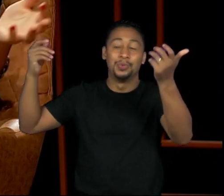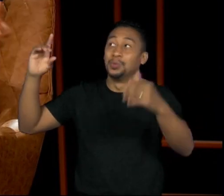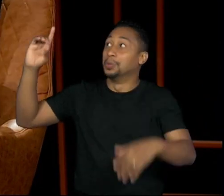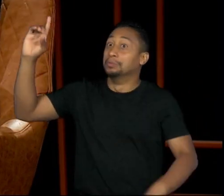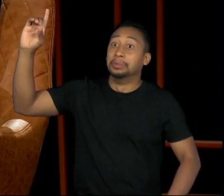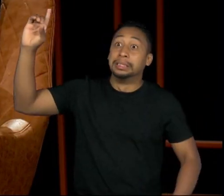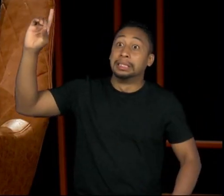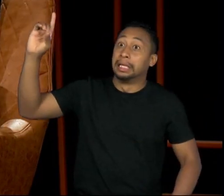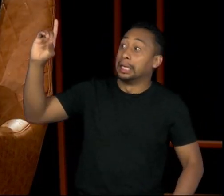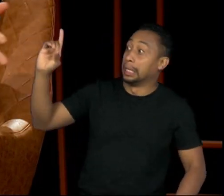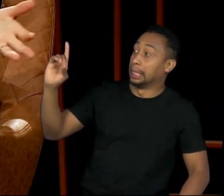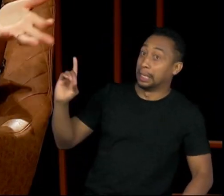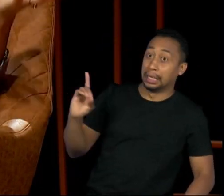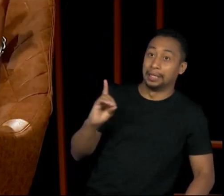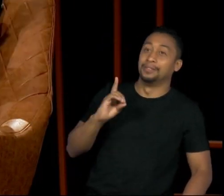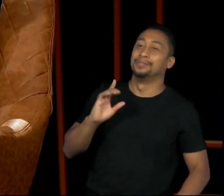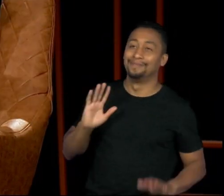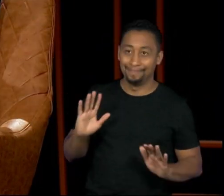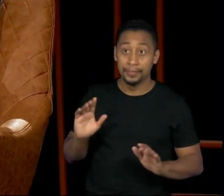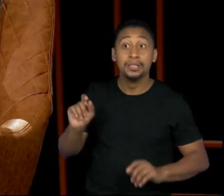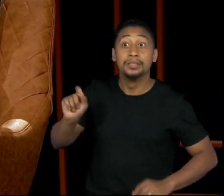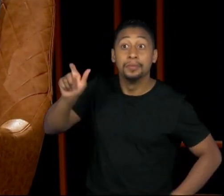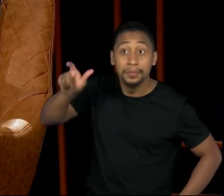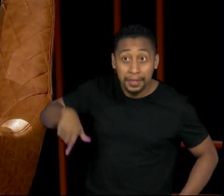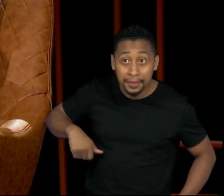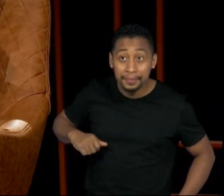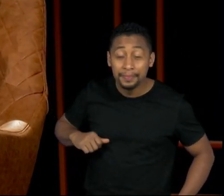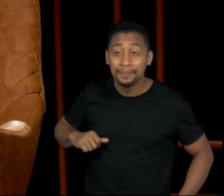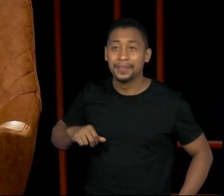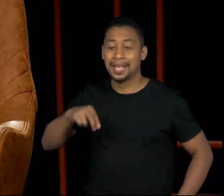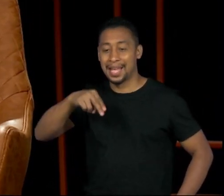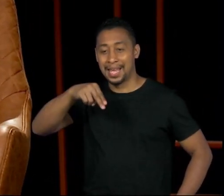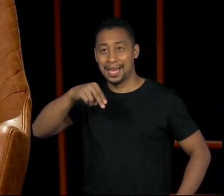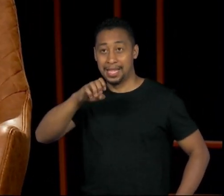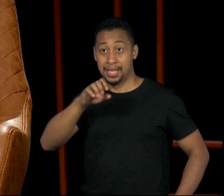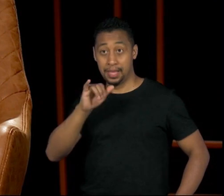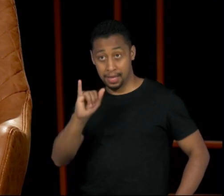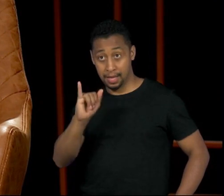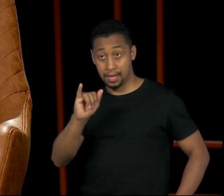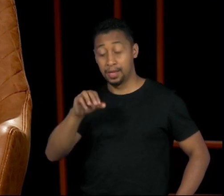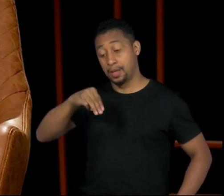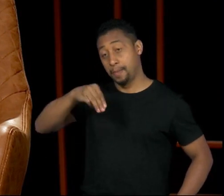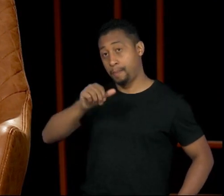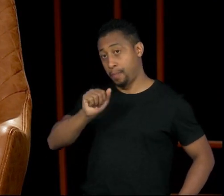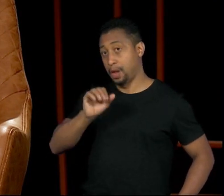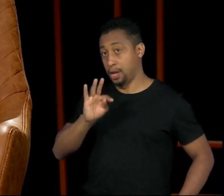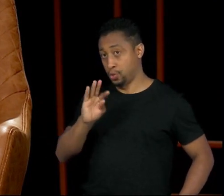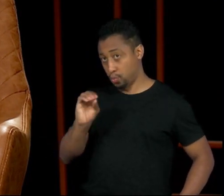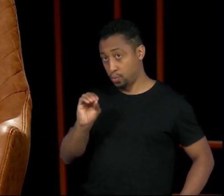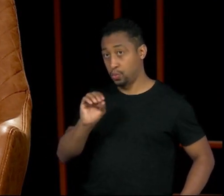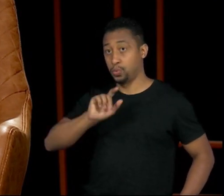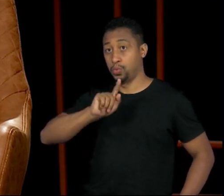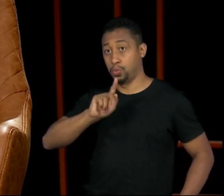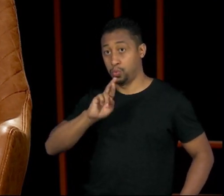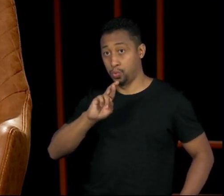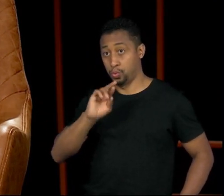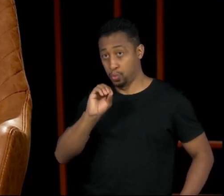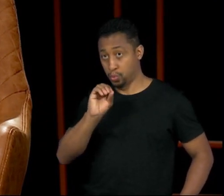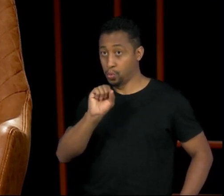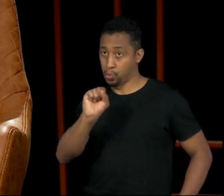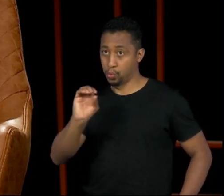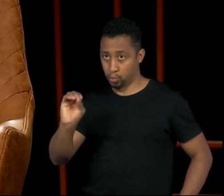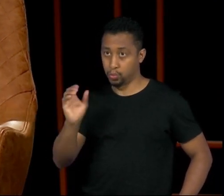minha vida, Ney Matogrosso, e chega para mim e diz, olha, eu quero que você me entreviste. Era uma revista